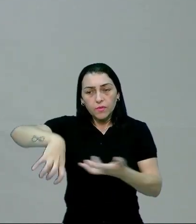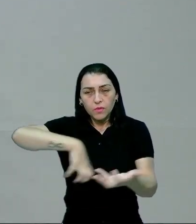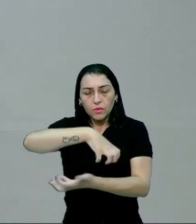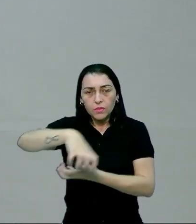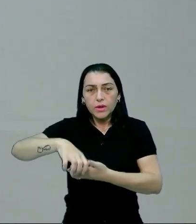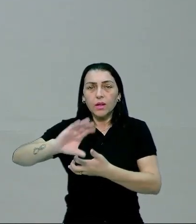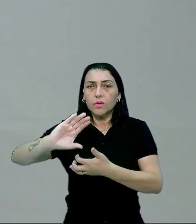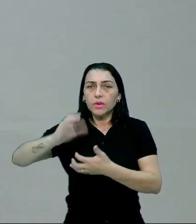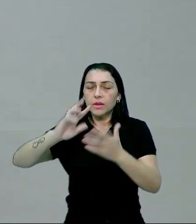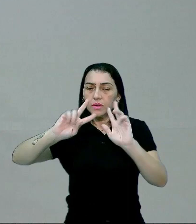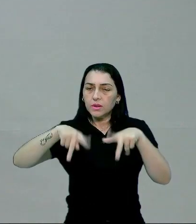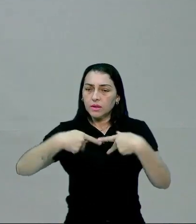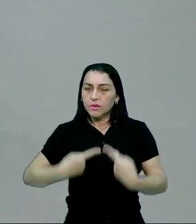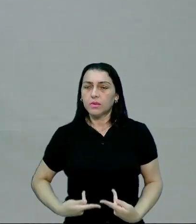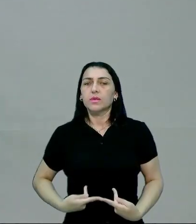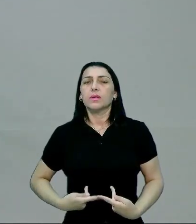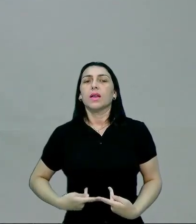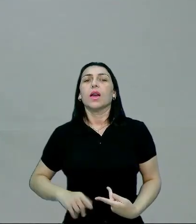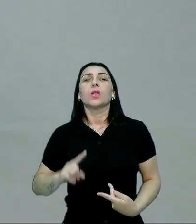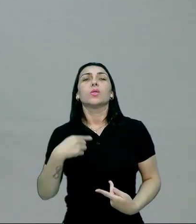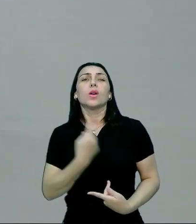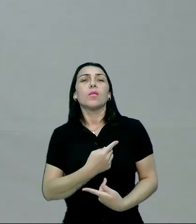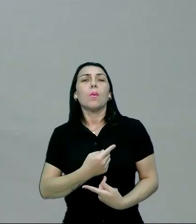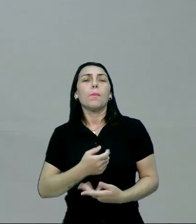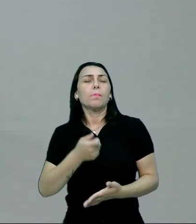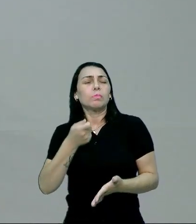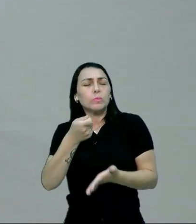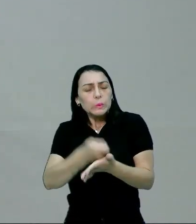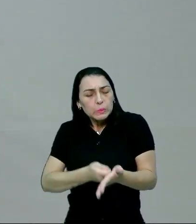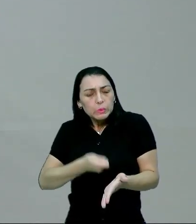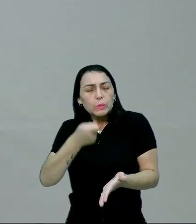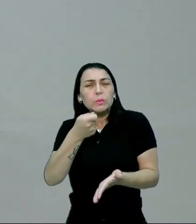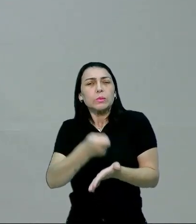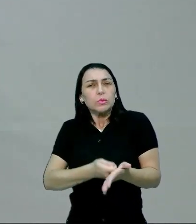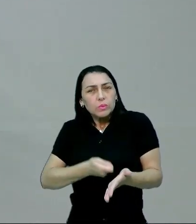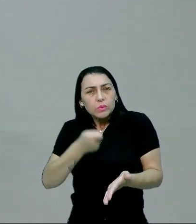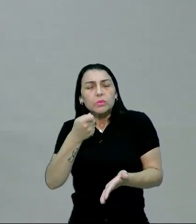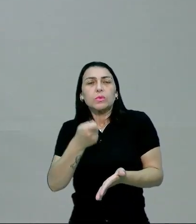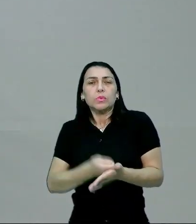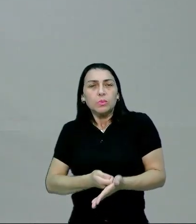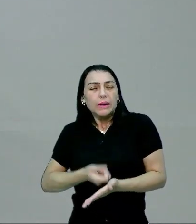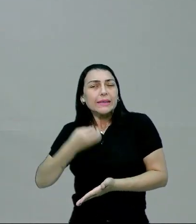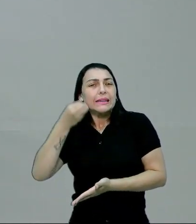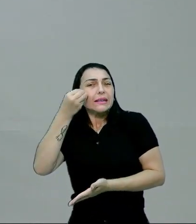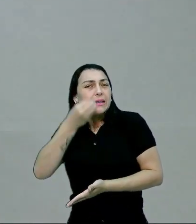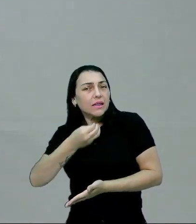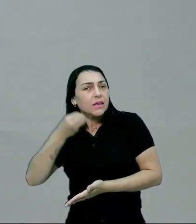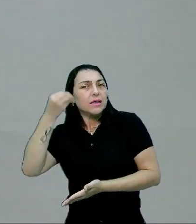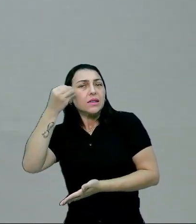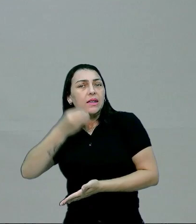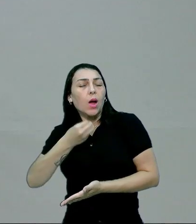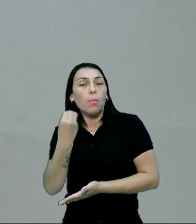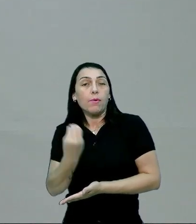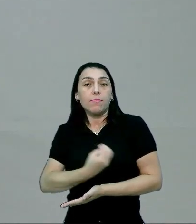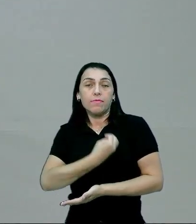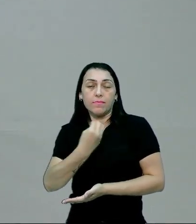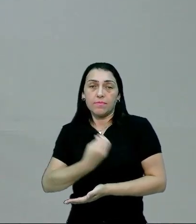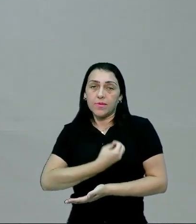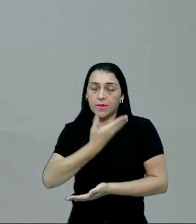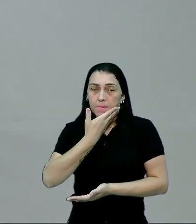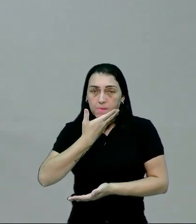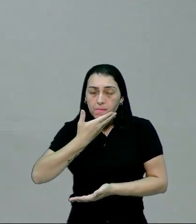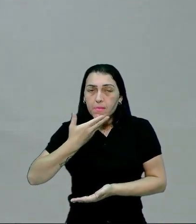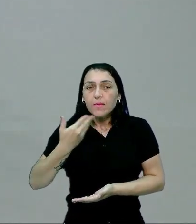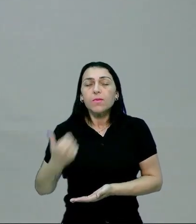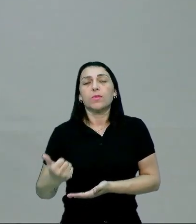nas ciências sociais, nós não estamos tratando, digamos assim, no entendimento